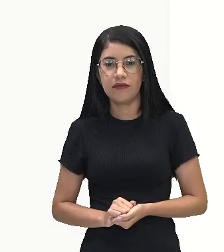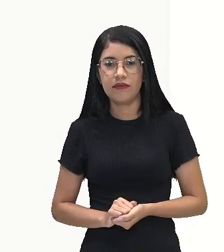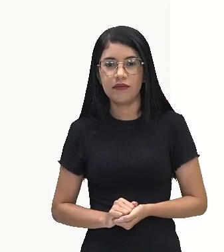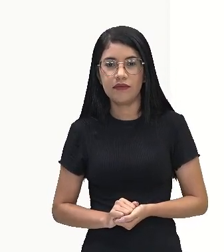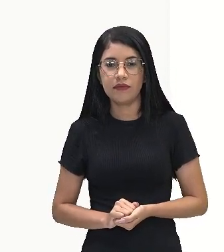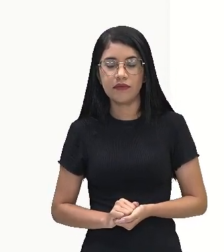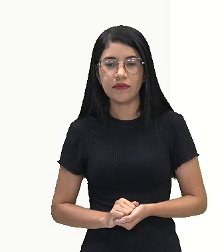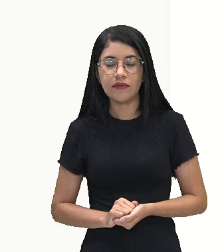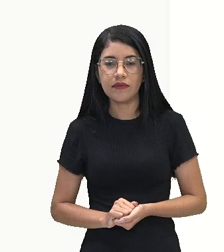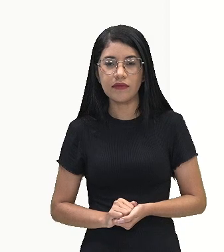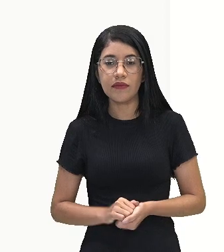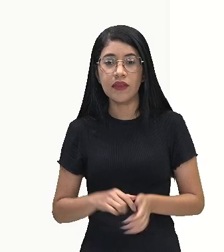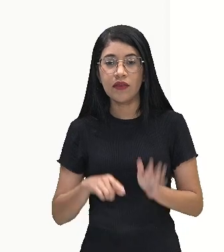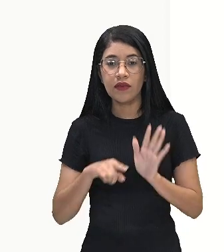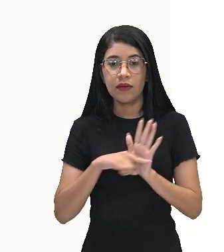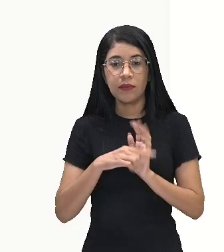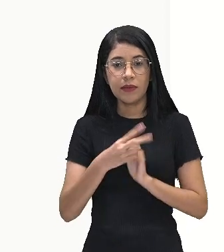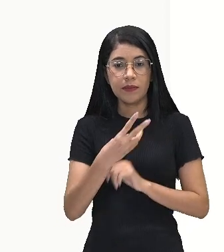Menos 30.